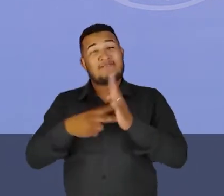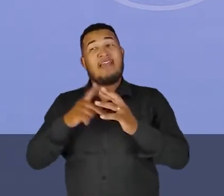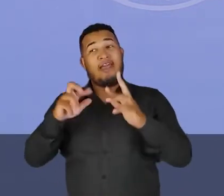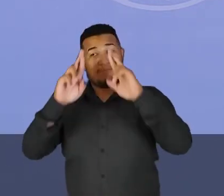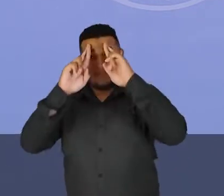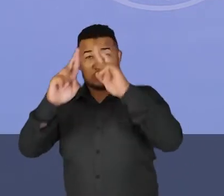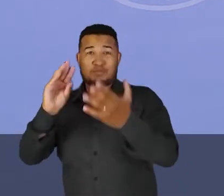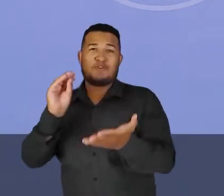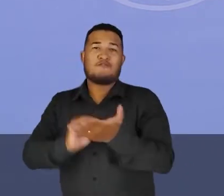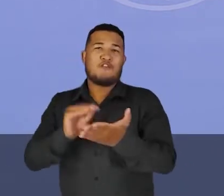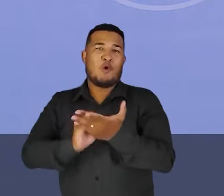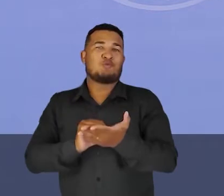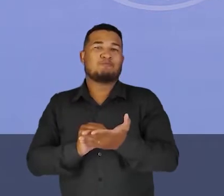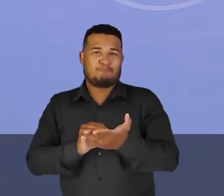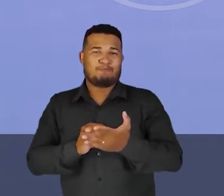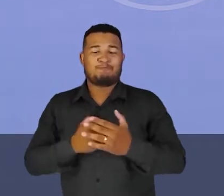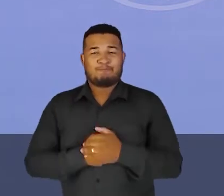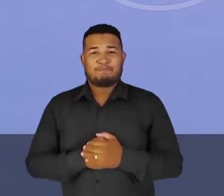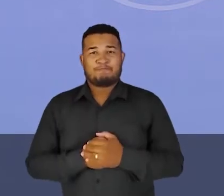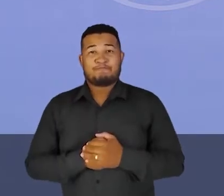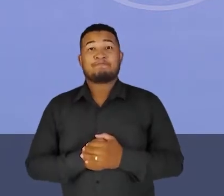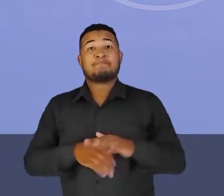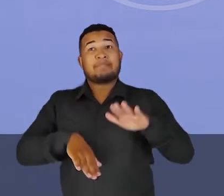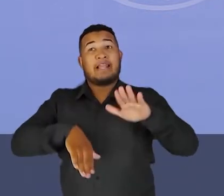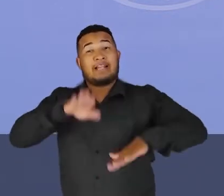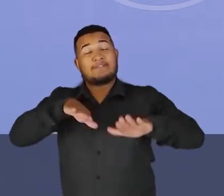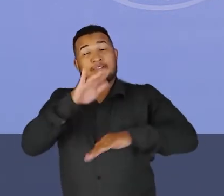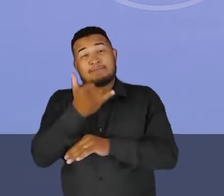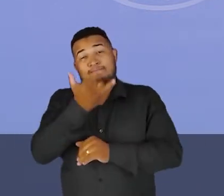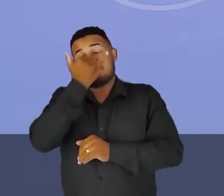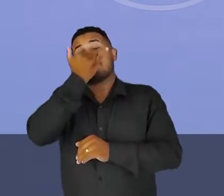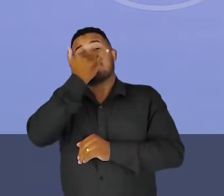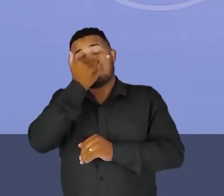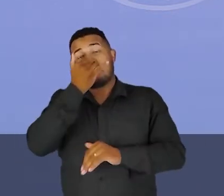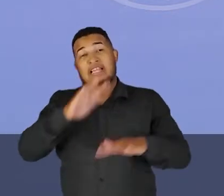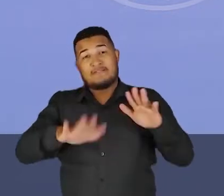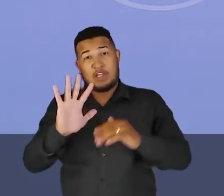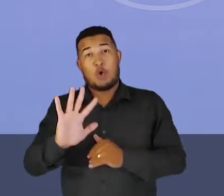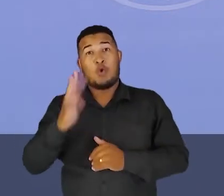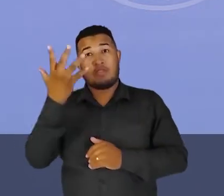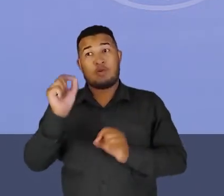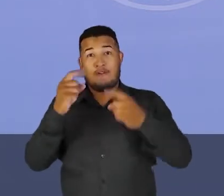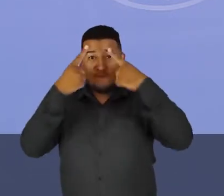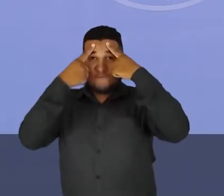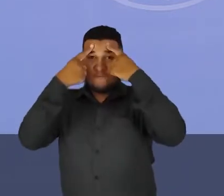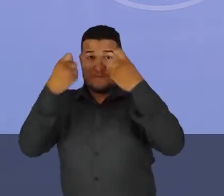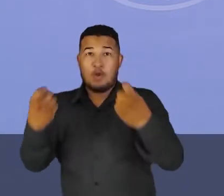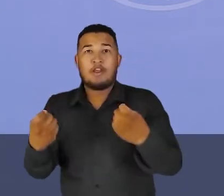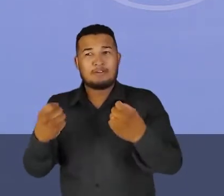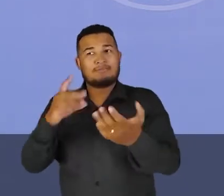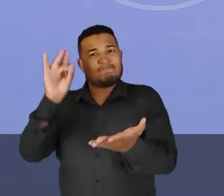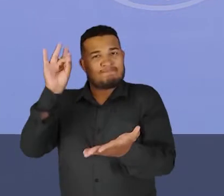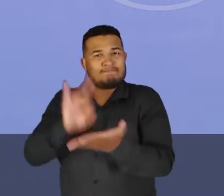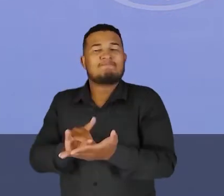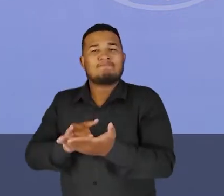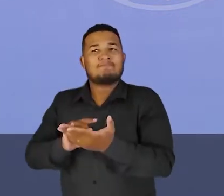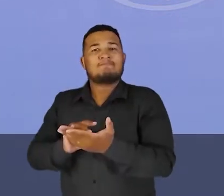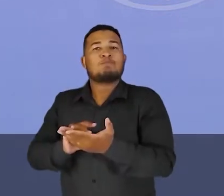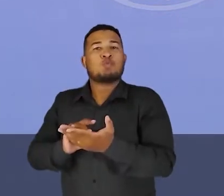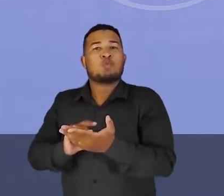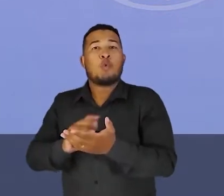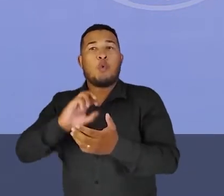uma omissão, tá? E às vezes, infelizmente, até acontece a violência física